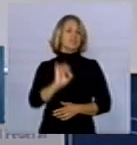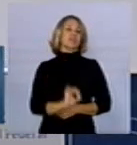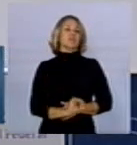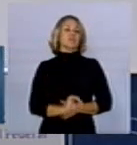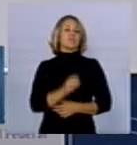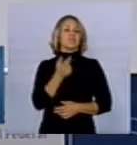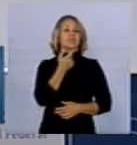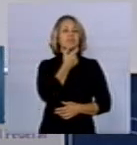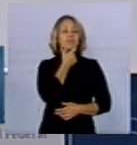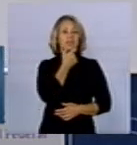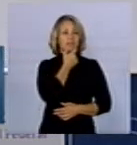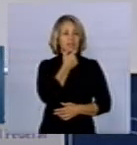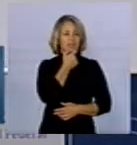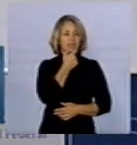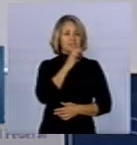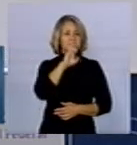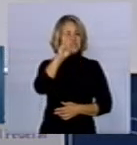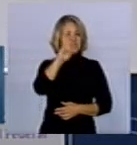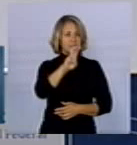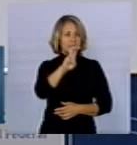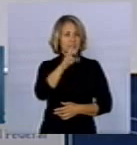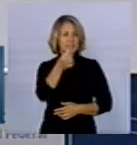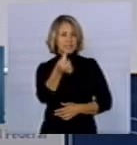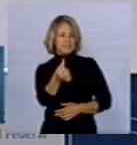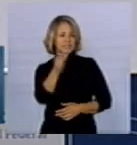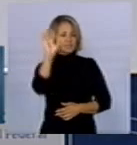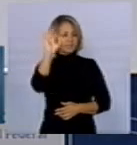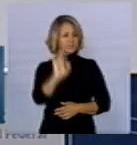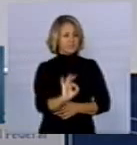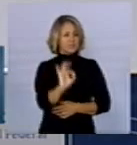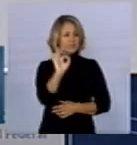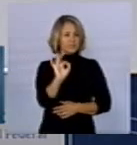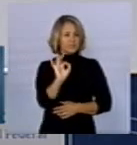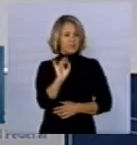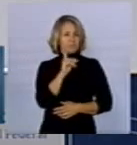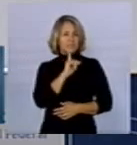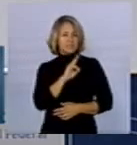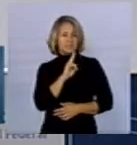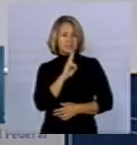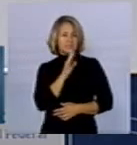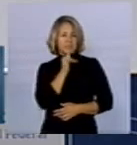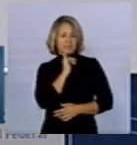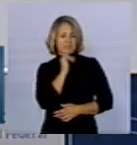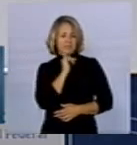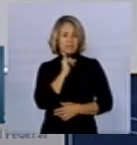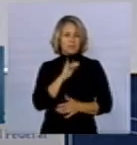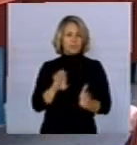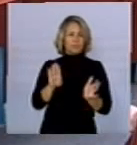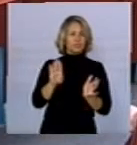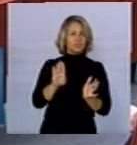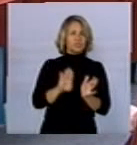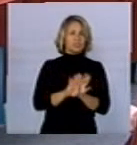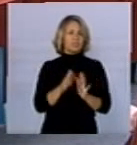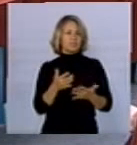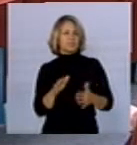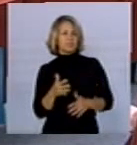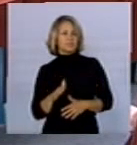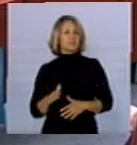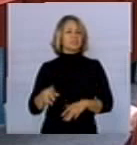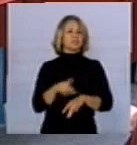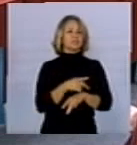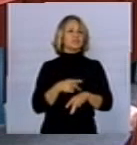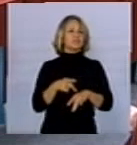Reino Unido 56%. você vê quando você vai chegando na no ângulo sacção